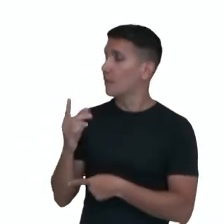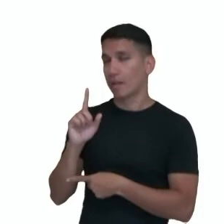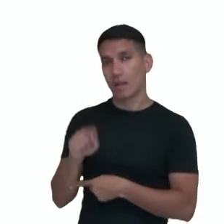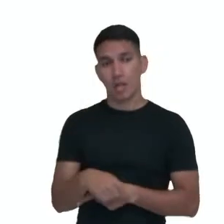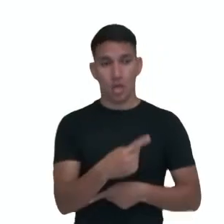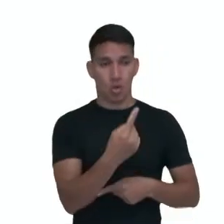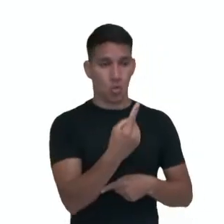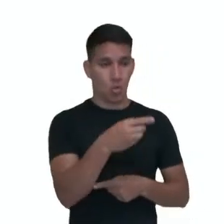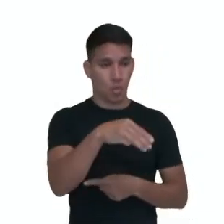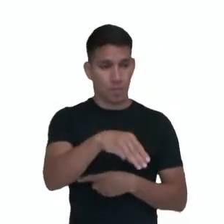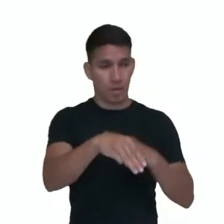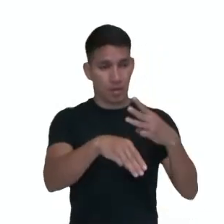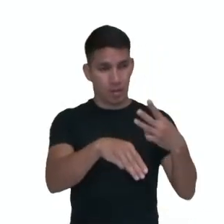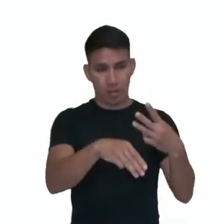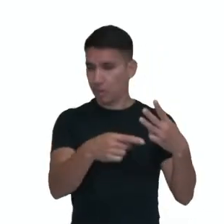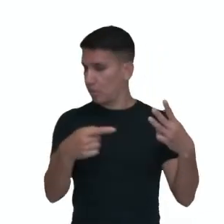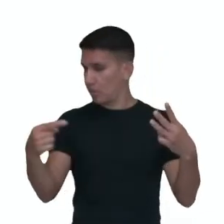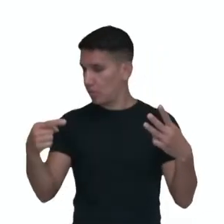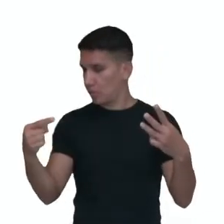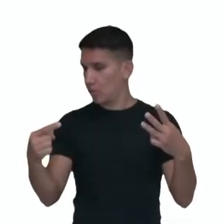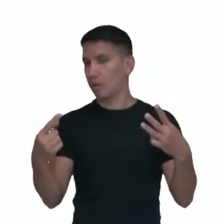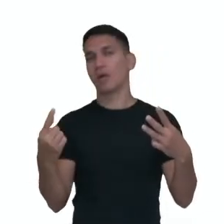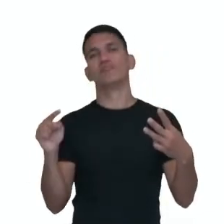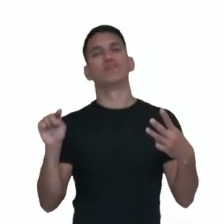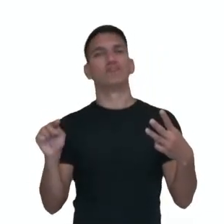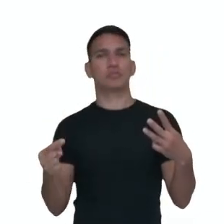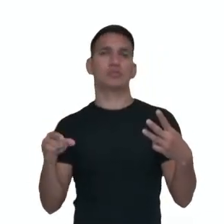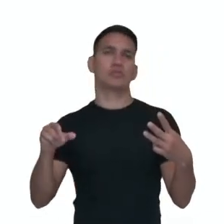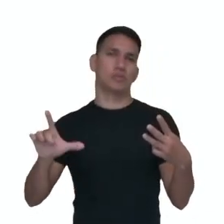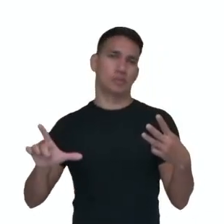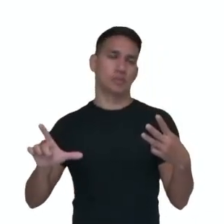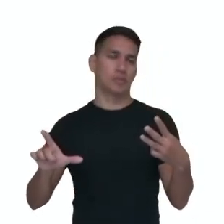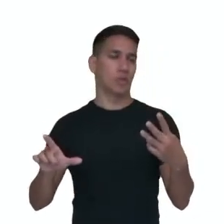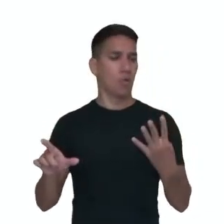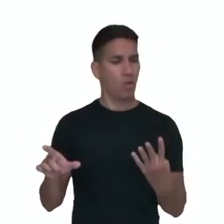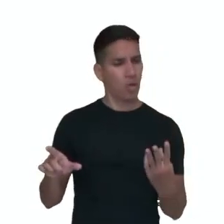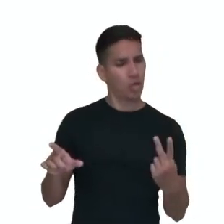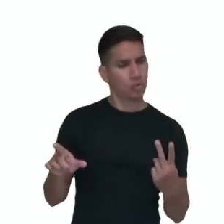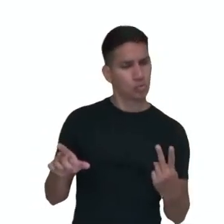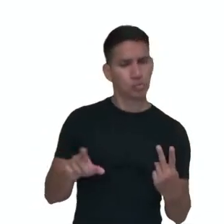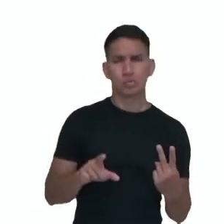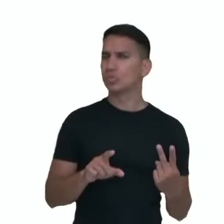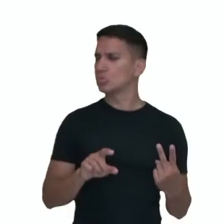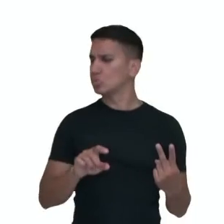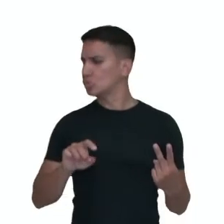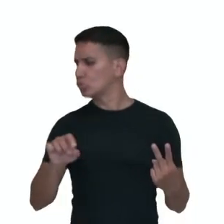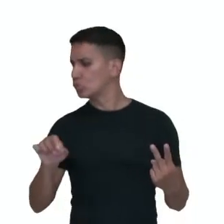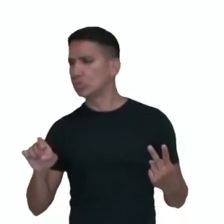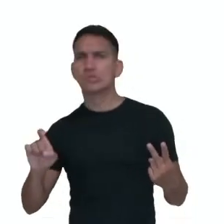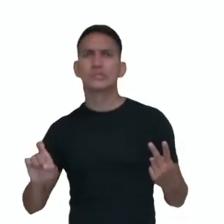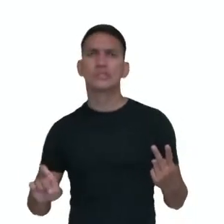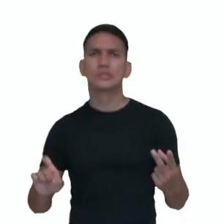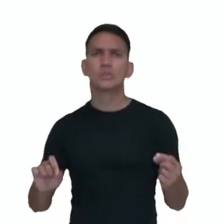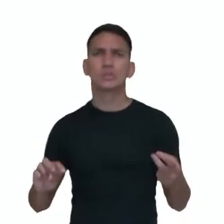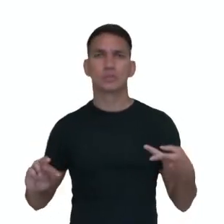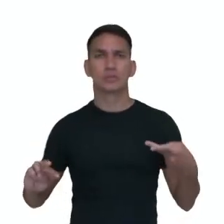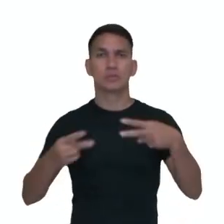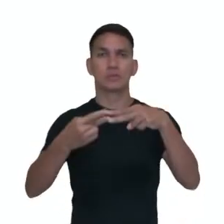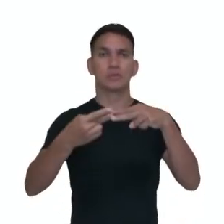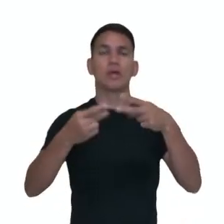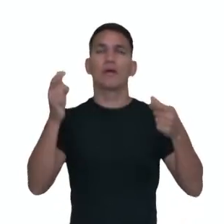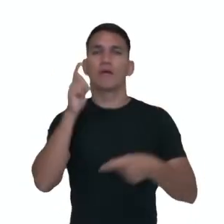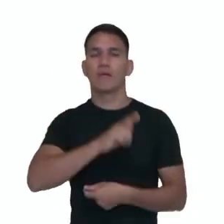metro cúbico equivale a 1.000 litros. 42 metros cúbicos, x. Multiplicando cruzado, a gente tem